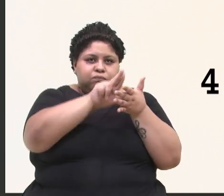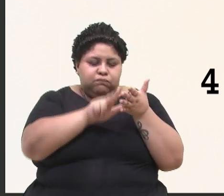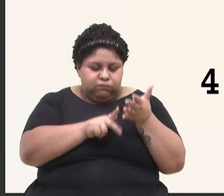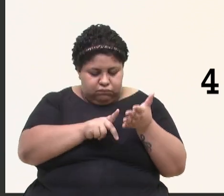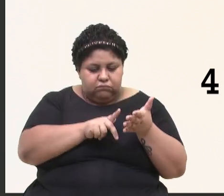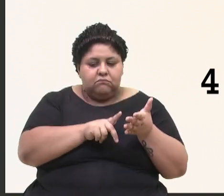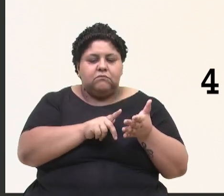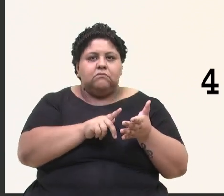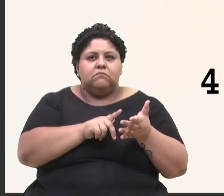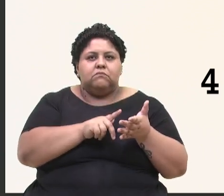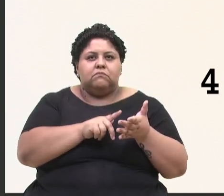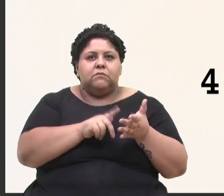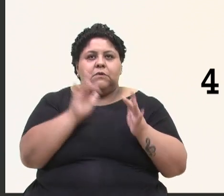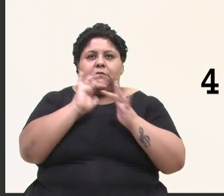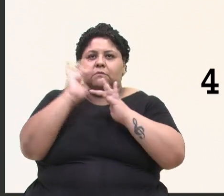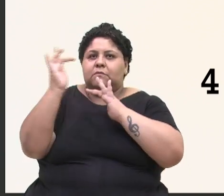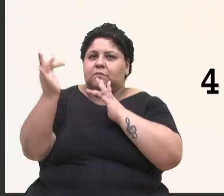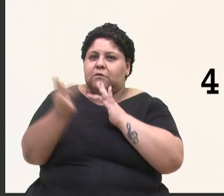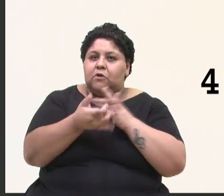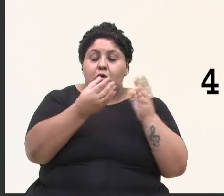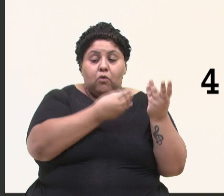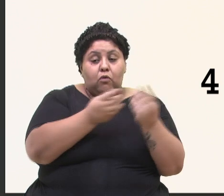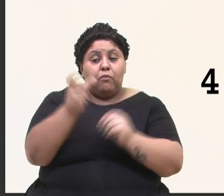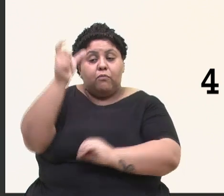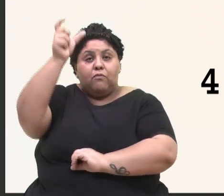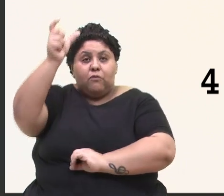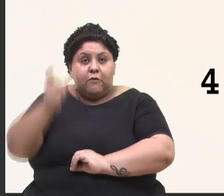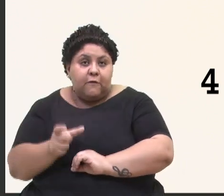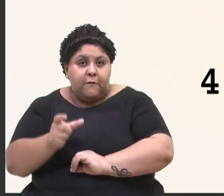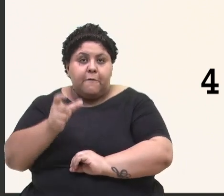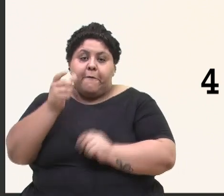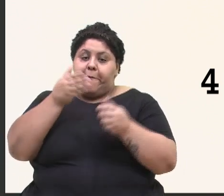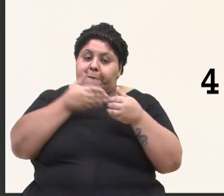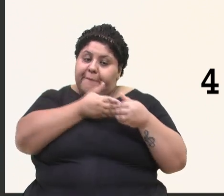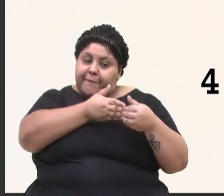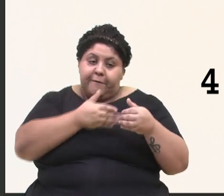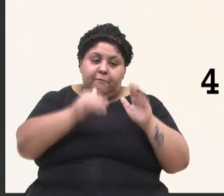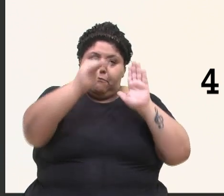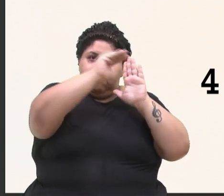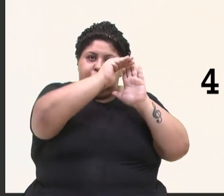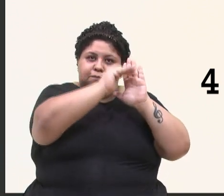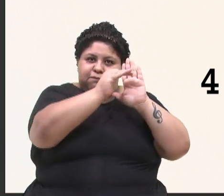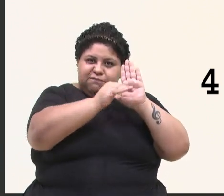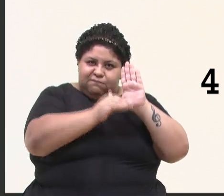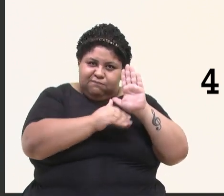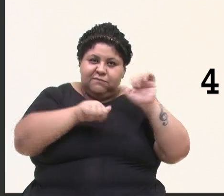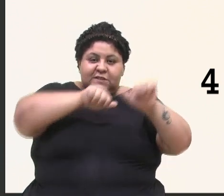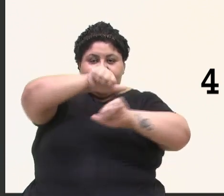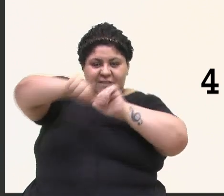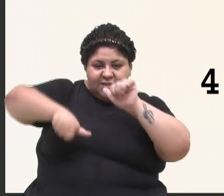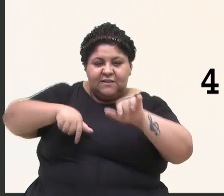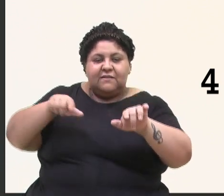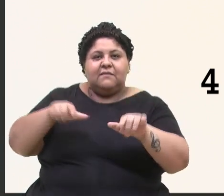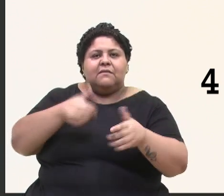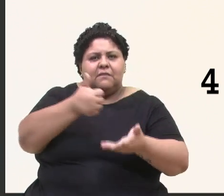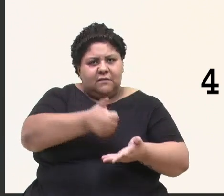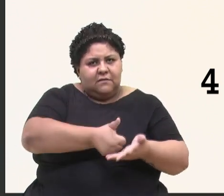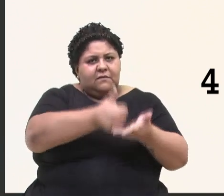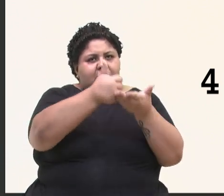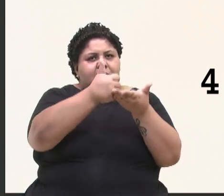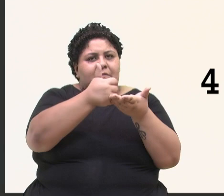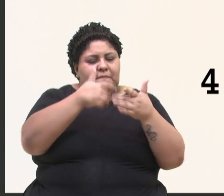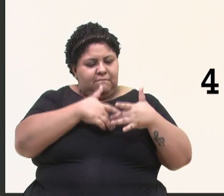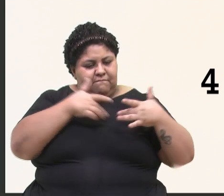têm redes sociais com muitas pessoas, com seguidores, lista de transmissão, e aí eu queria contar com a solidariedade